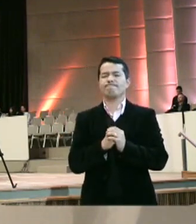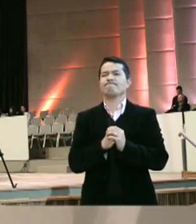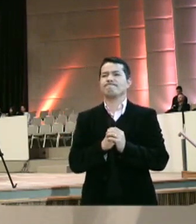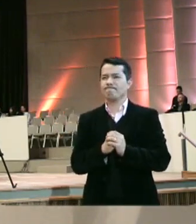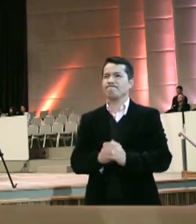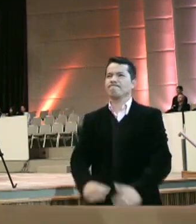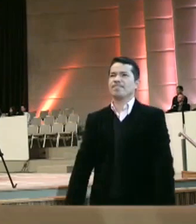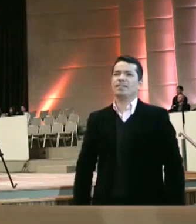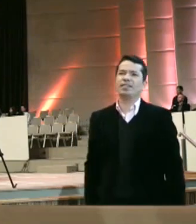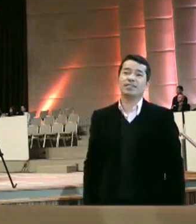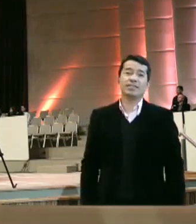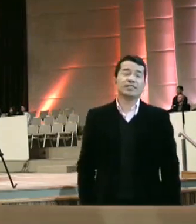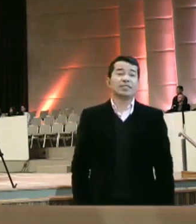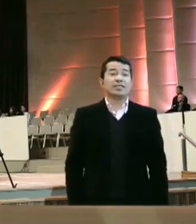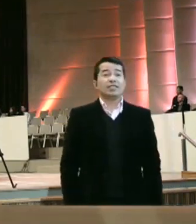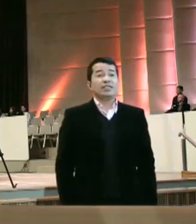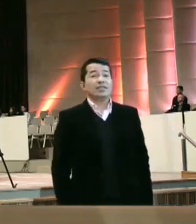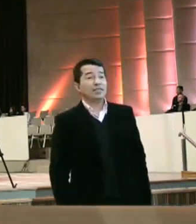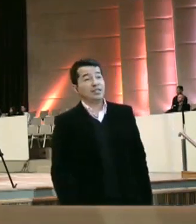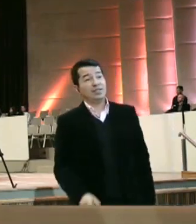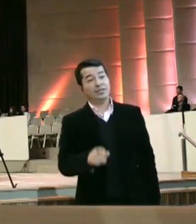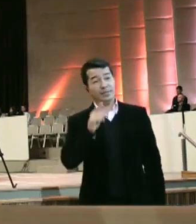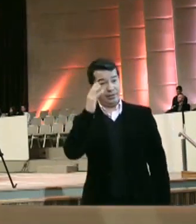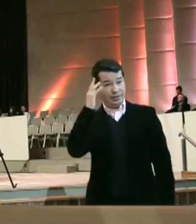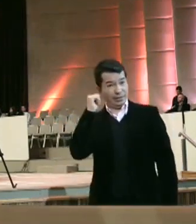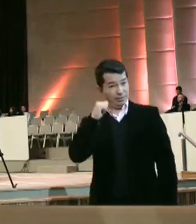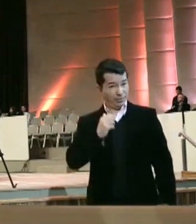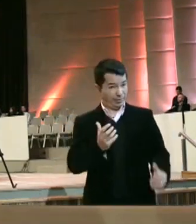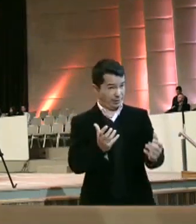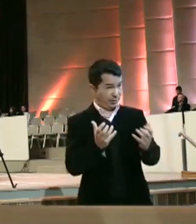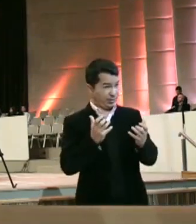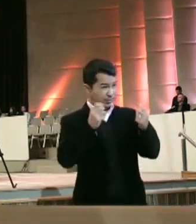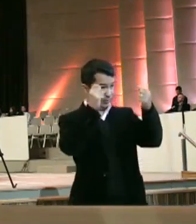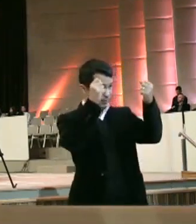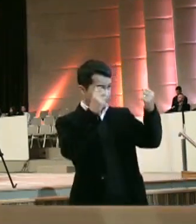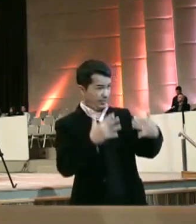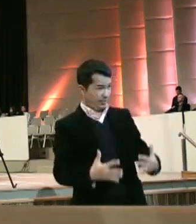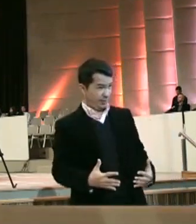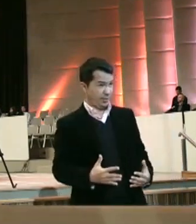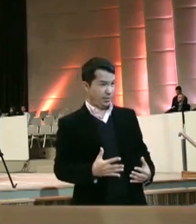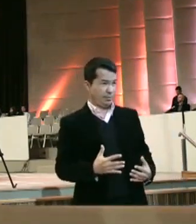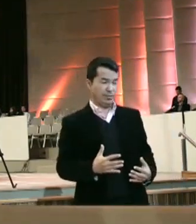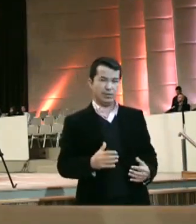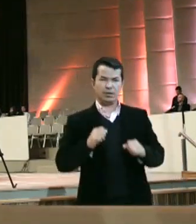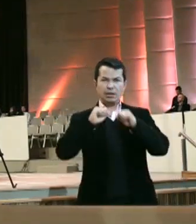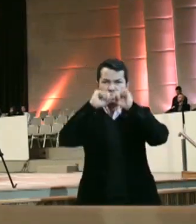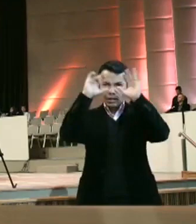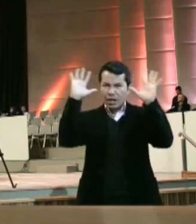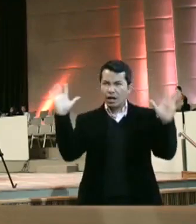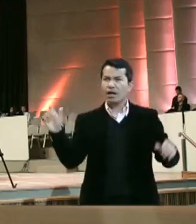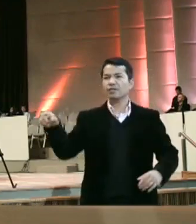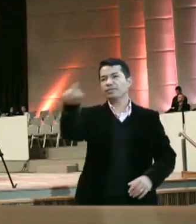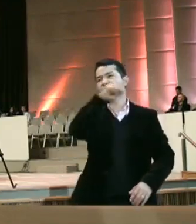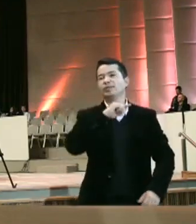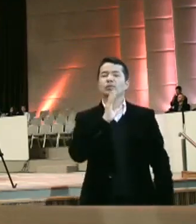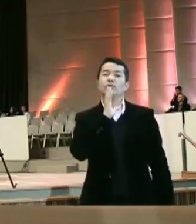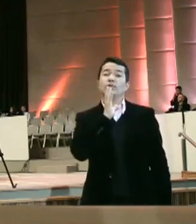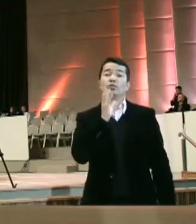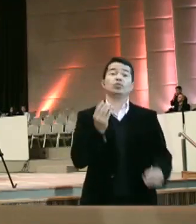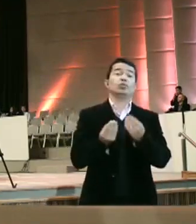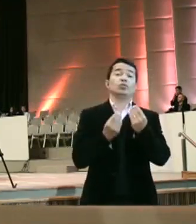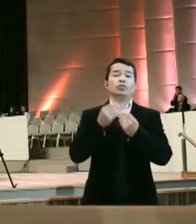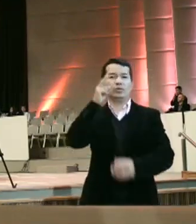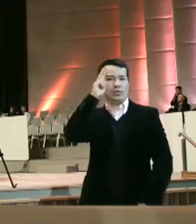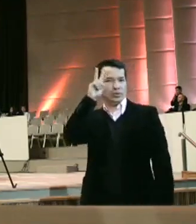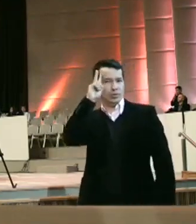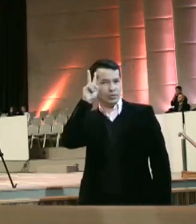Senhor. Bom, deixa eu colocar aqui algumas explicações do que estava acontecendo.